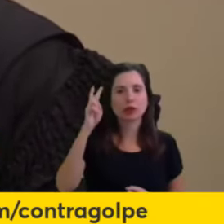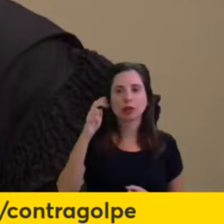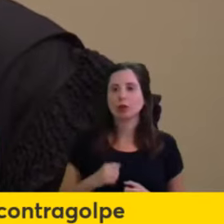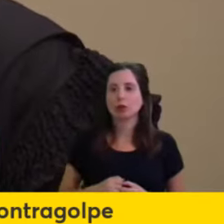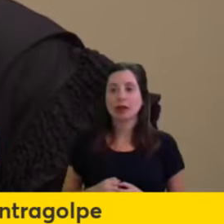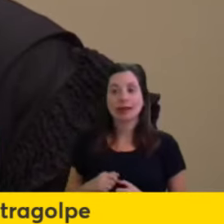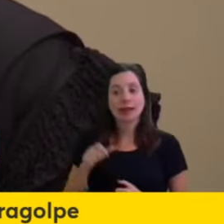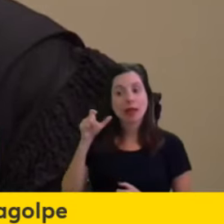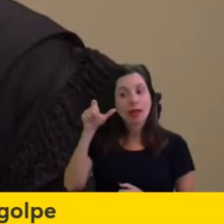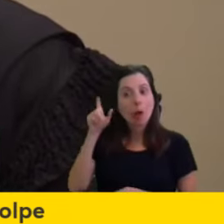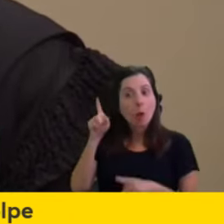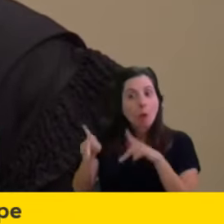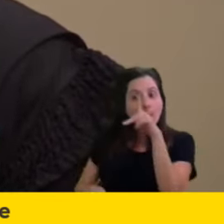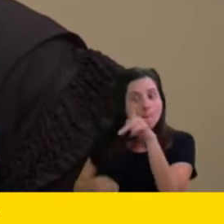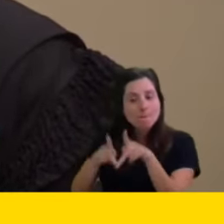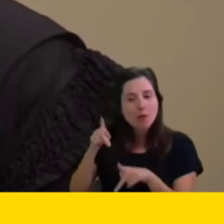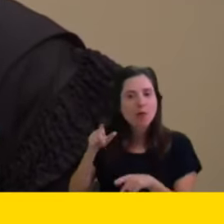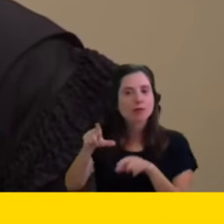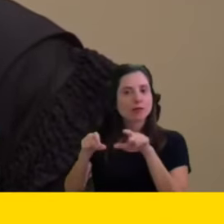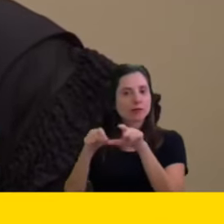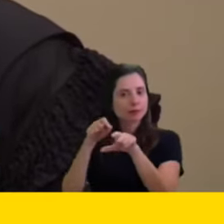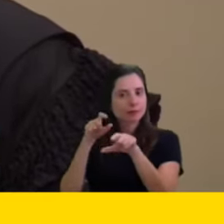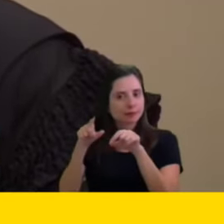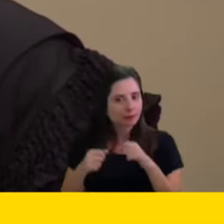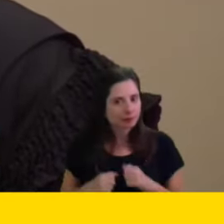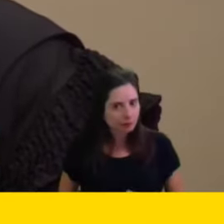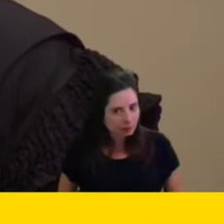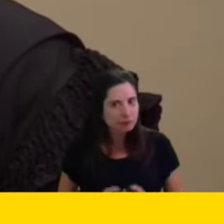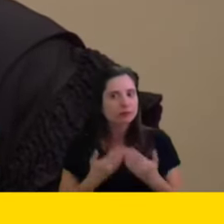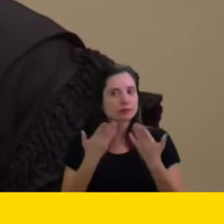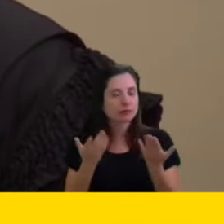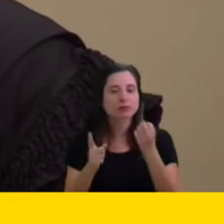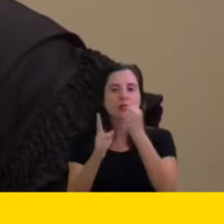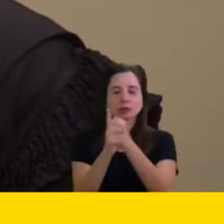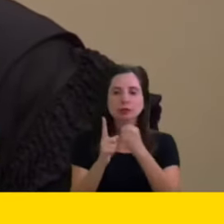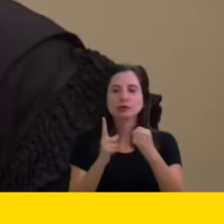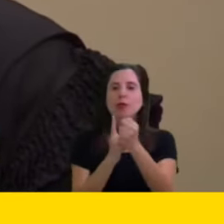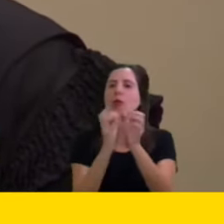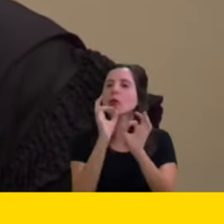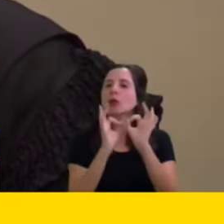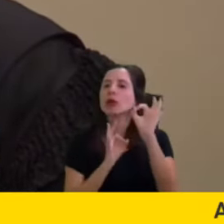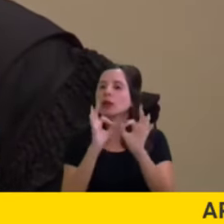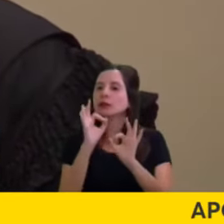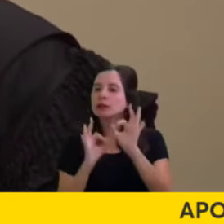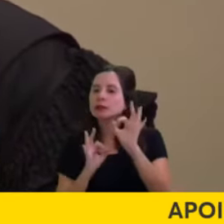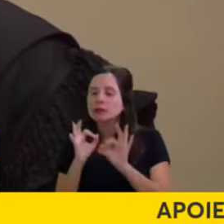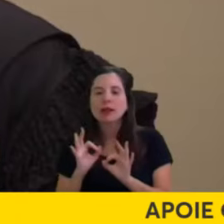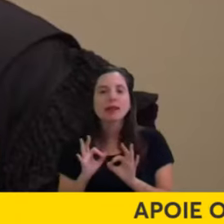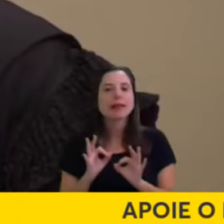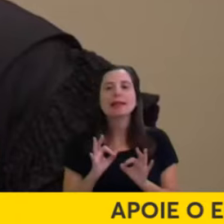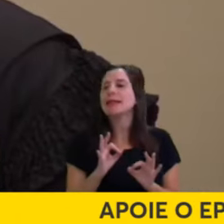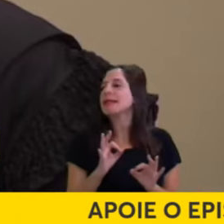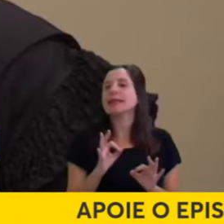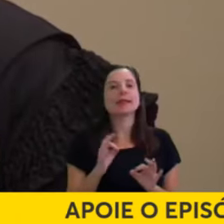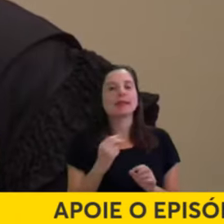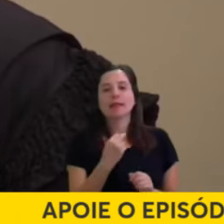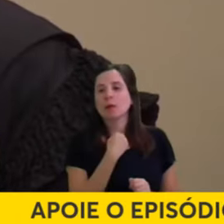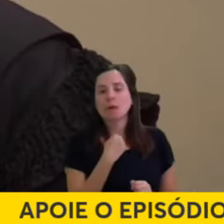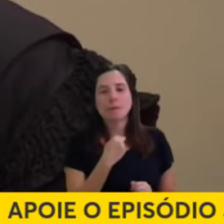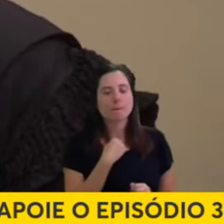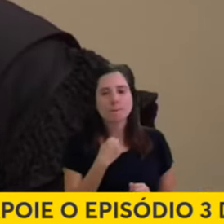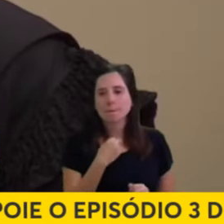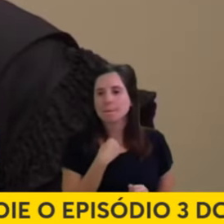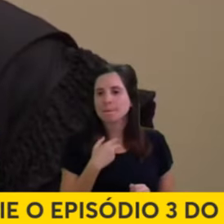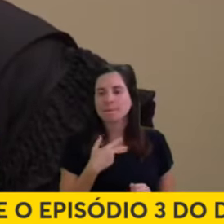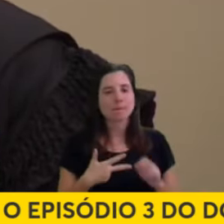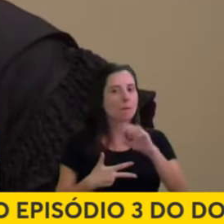Popular mesmo diante da legitimidade da insatisfação da sociedade organizada não cabe ao poder judiciário agir na esteira do que eu considera indignante